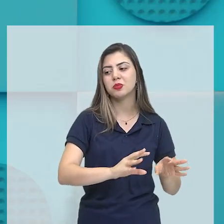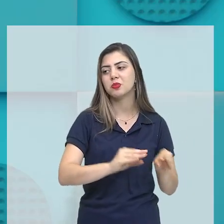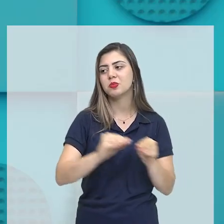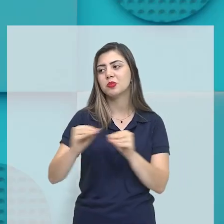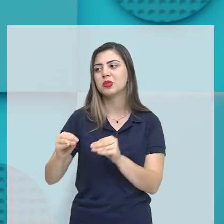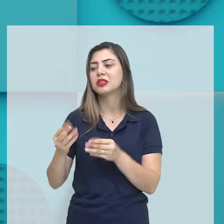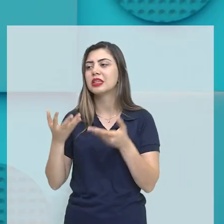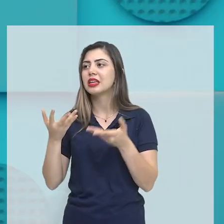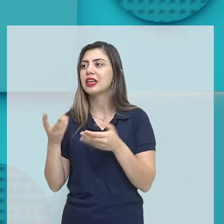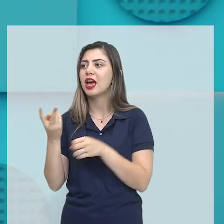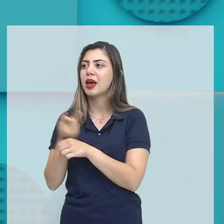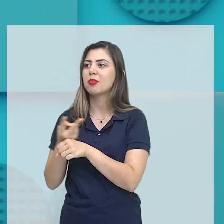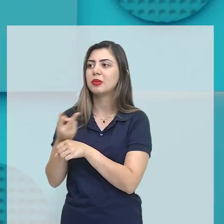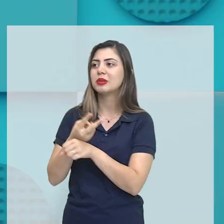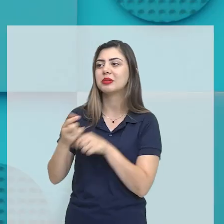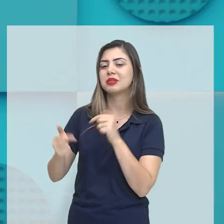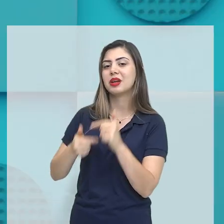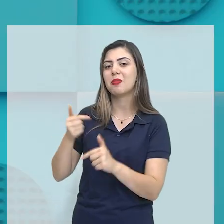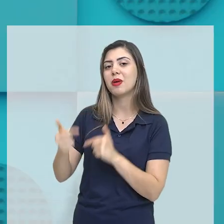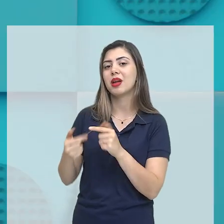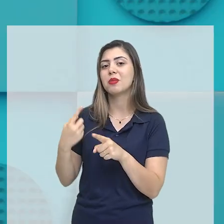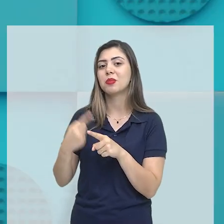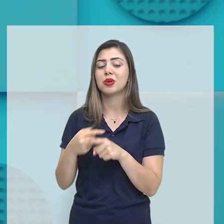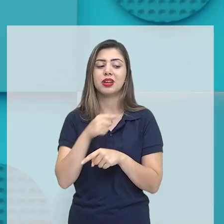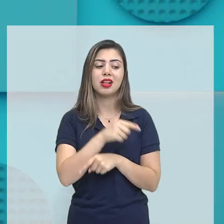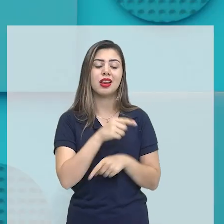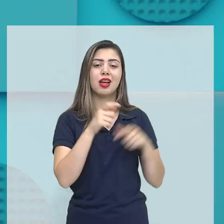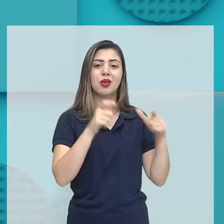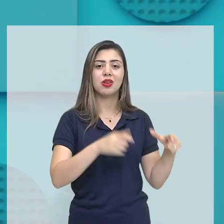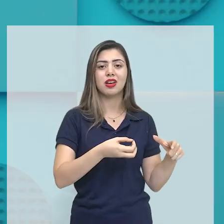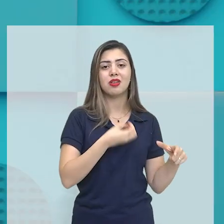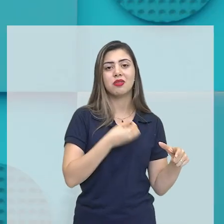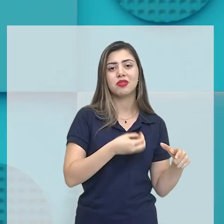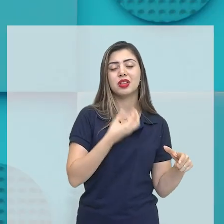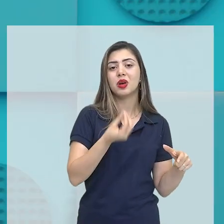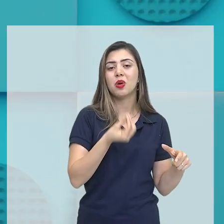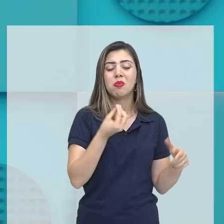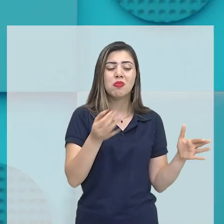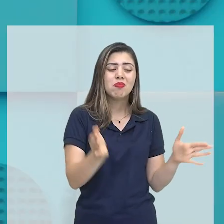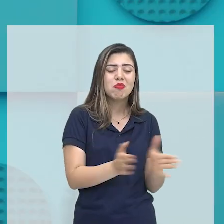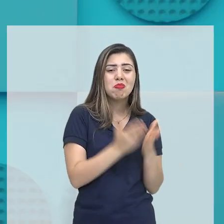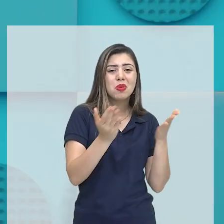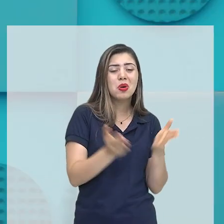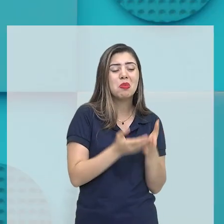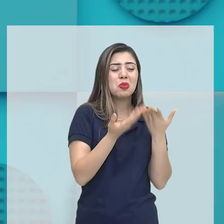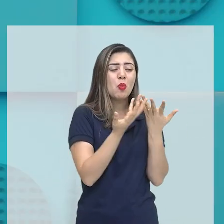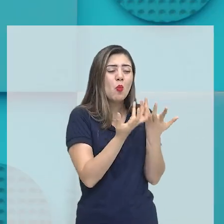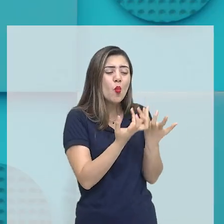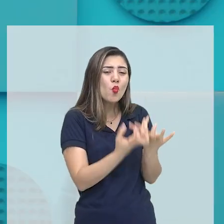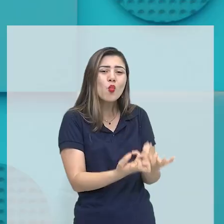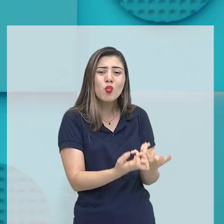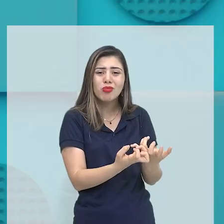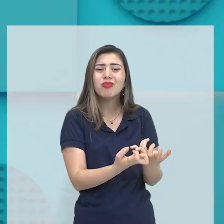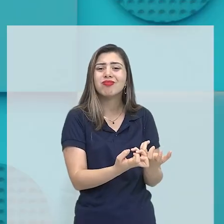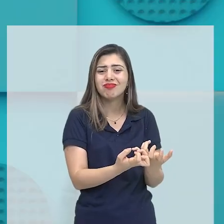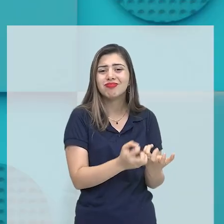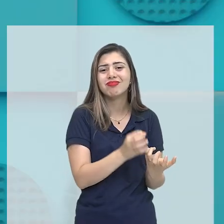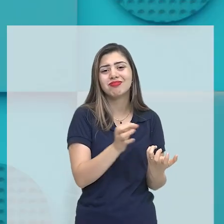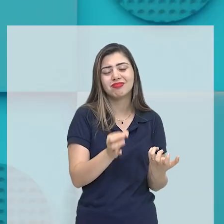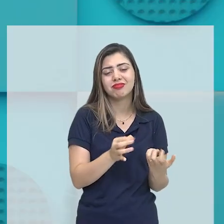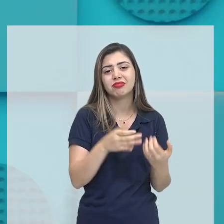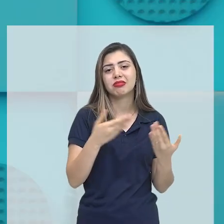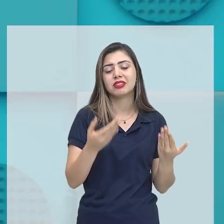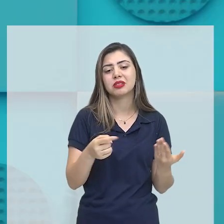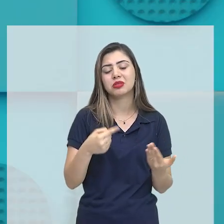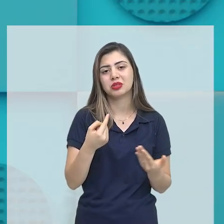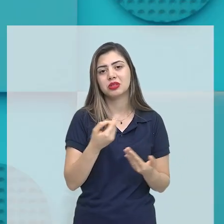de um emprego em outro lugar, justamente porque o local onde ele vivia, com certeza, era um local muito pobre, muito árido, né?